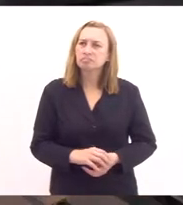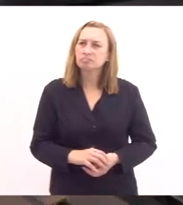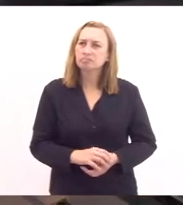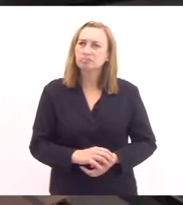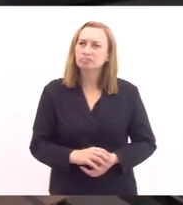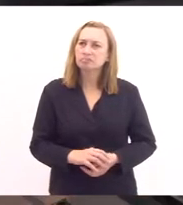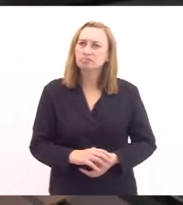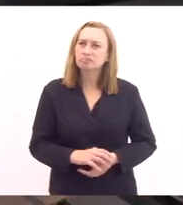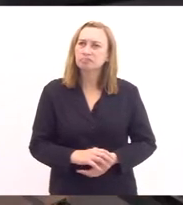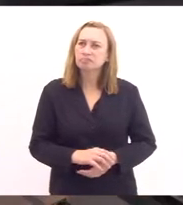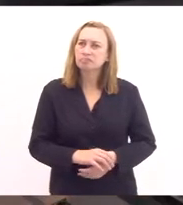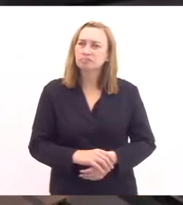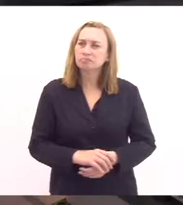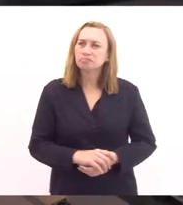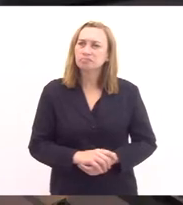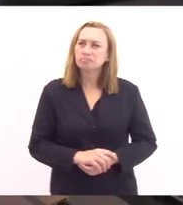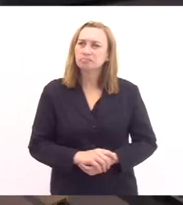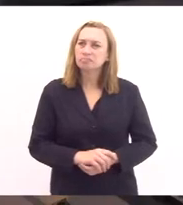a